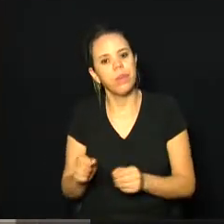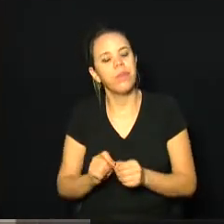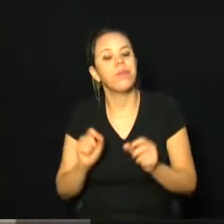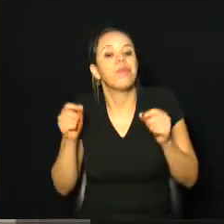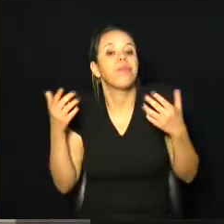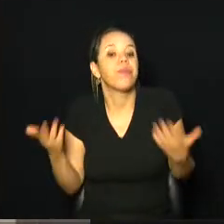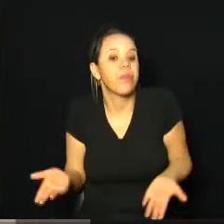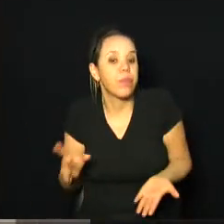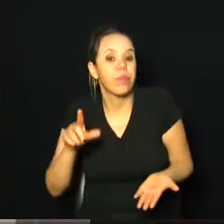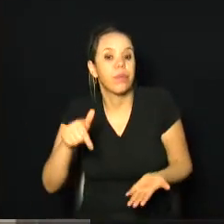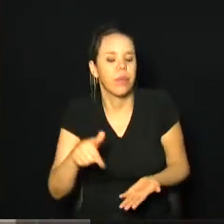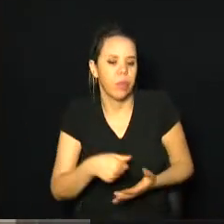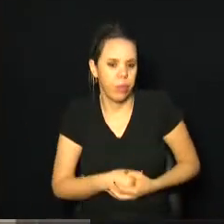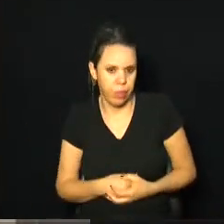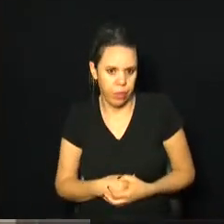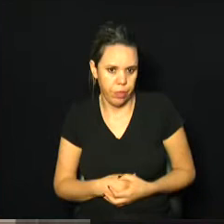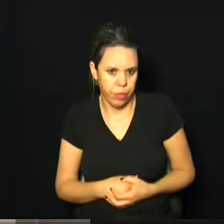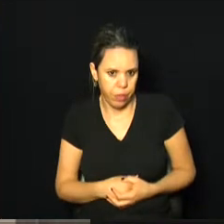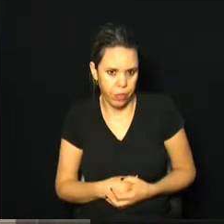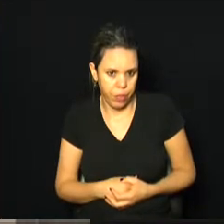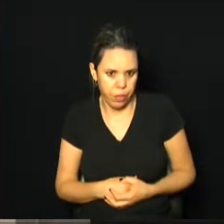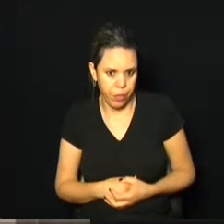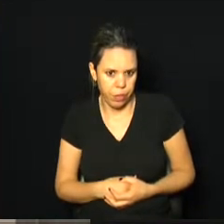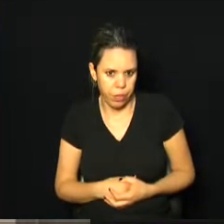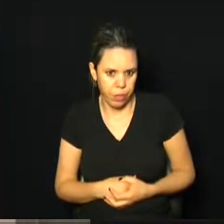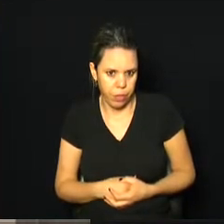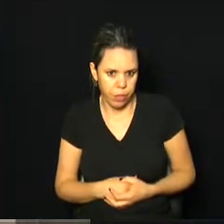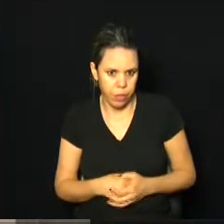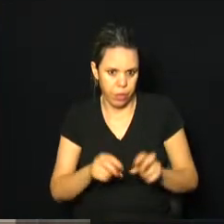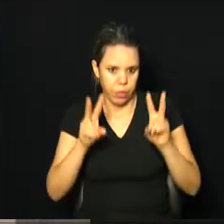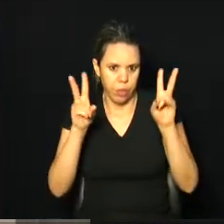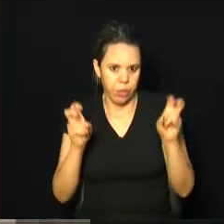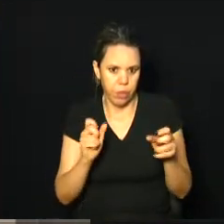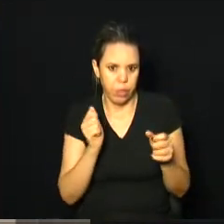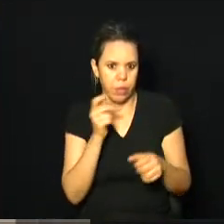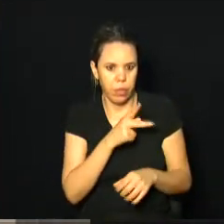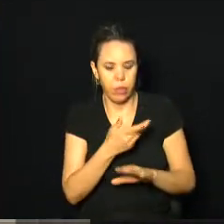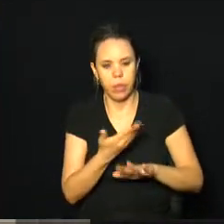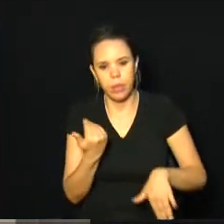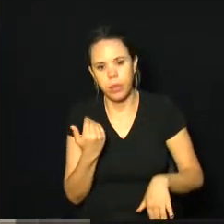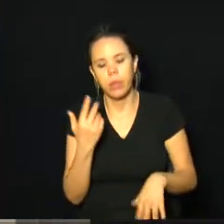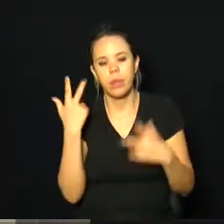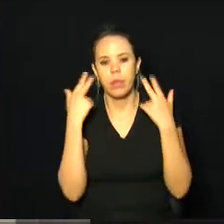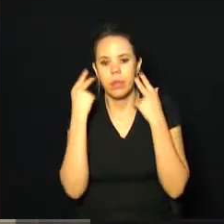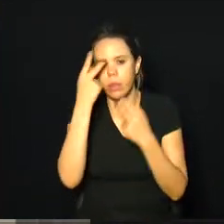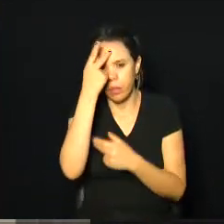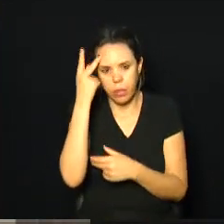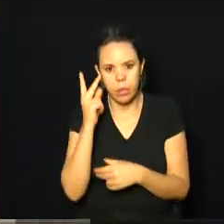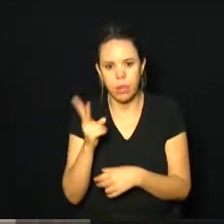quê? Assim, depois que você se aposenta, normalmente o pessoal segue na linha de técnico,